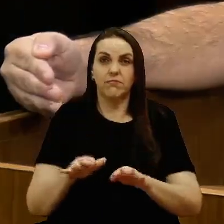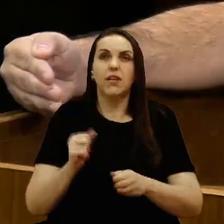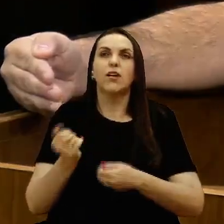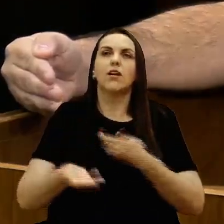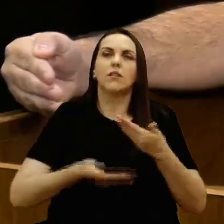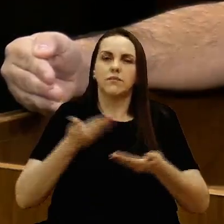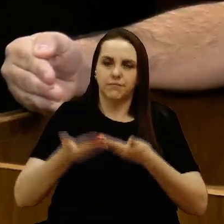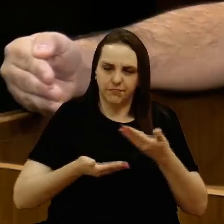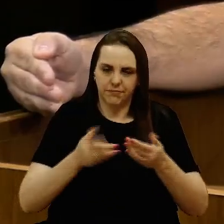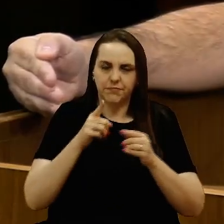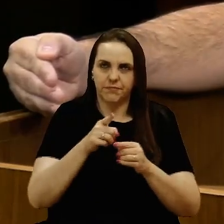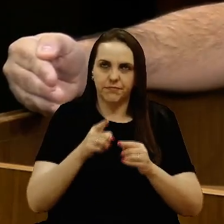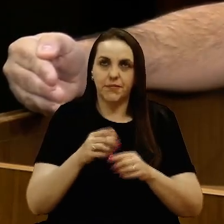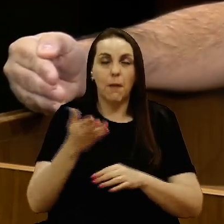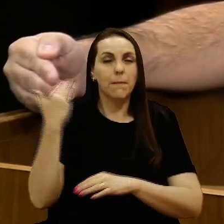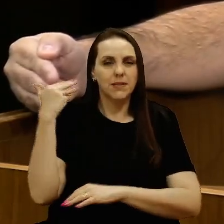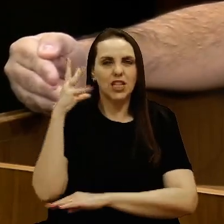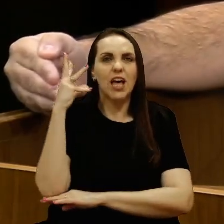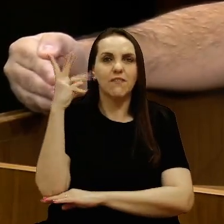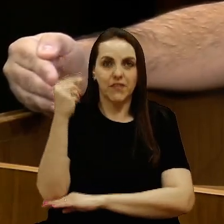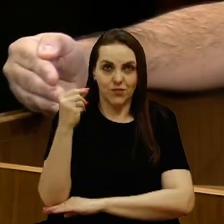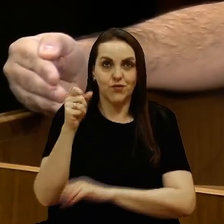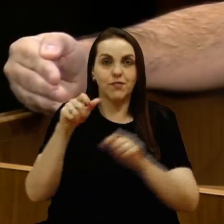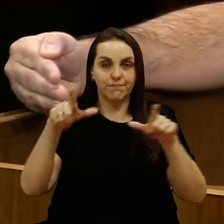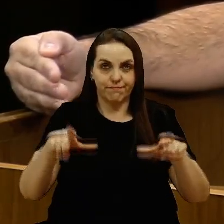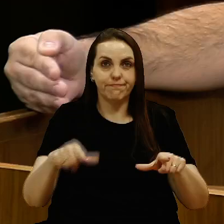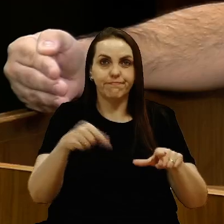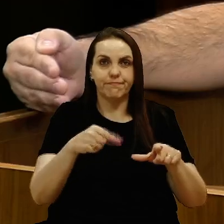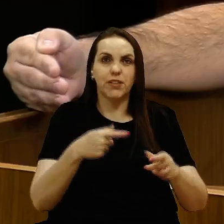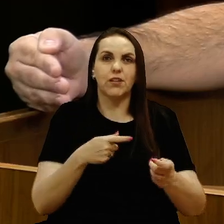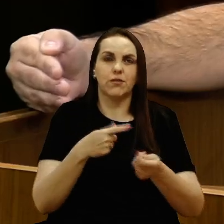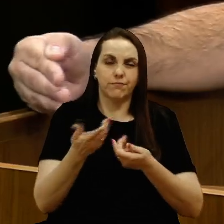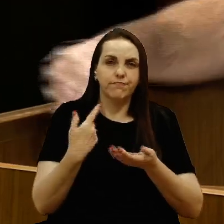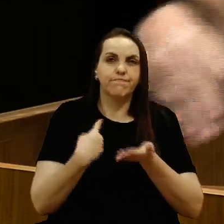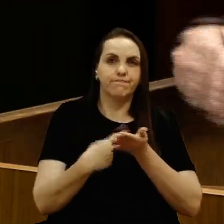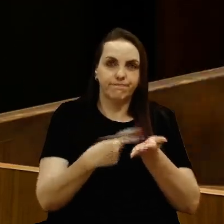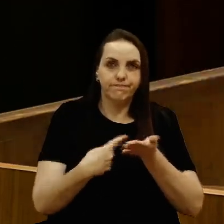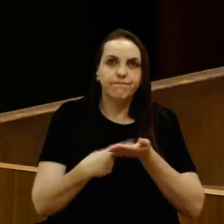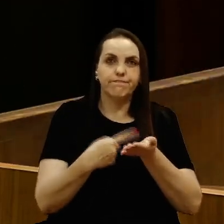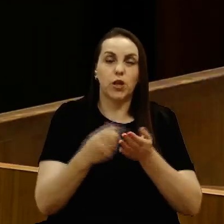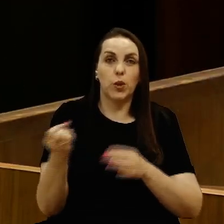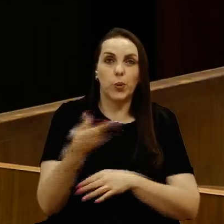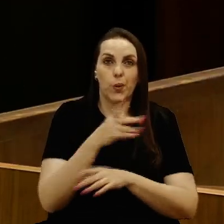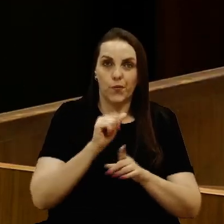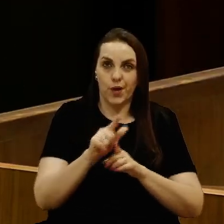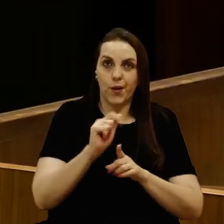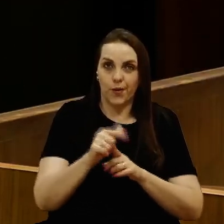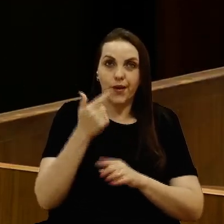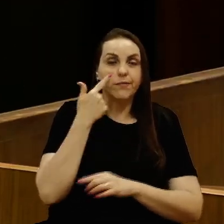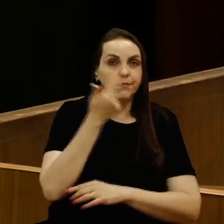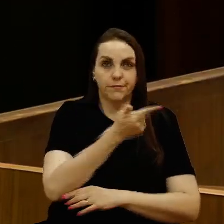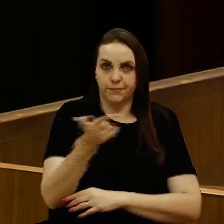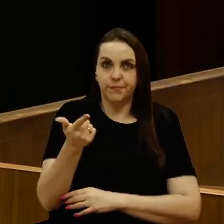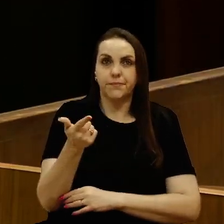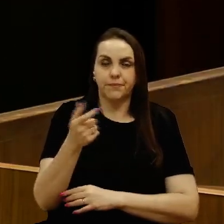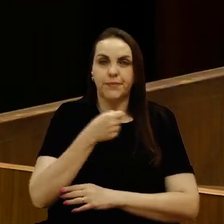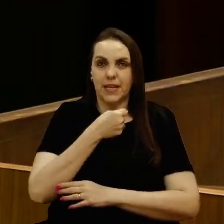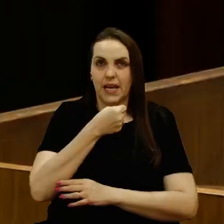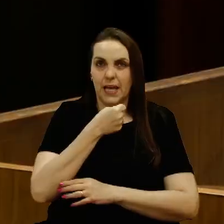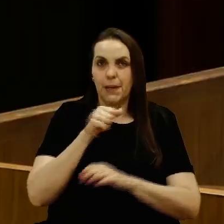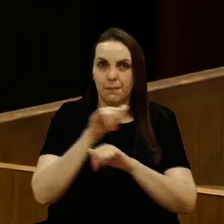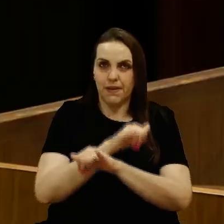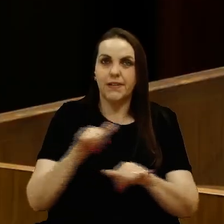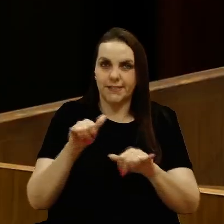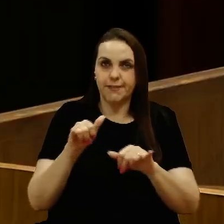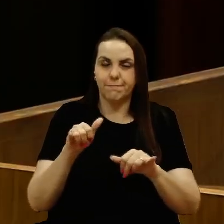ali onde quer a FSG, e nós estamos em tratativa agora desse novo aluguel, como vocês viram na imprensa, e nós vamos, né, em breve, fechar